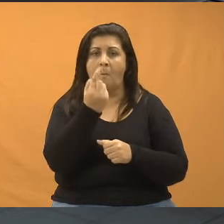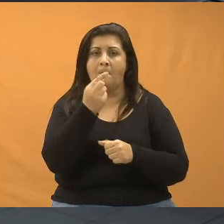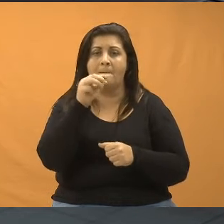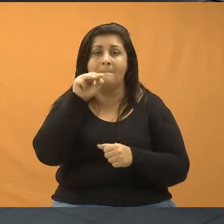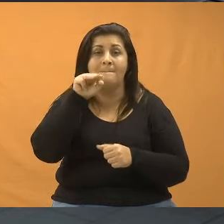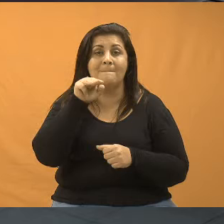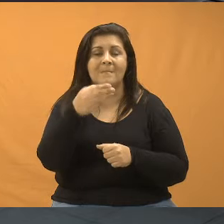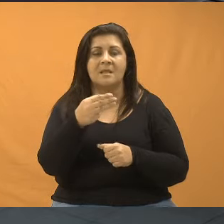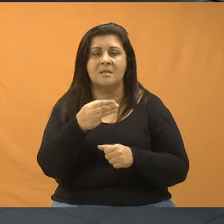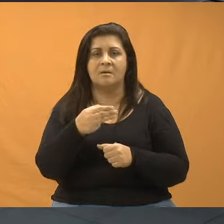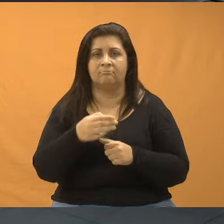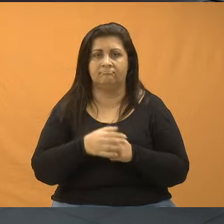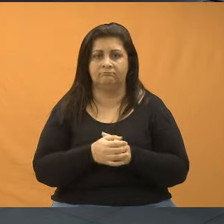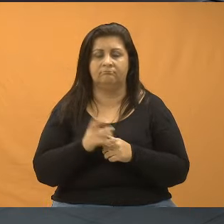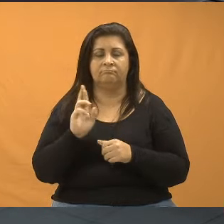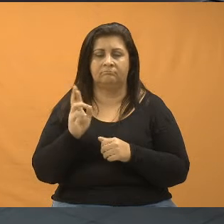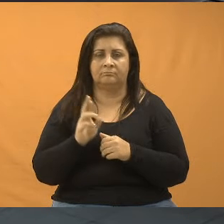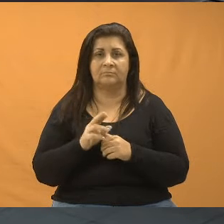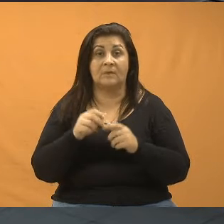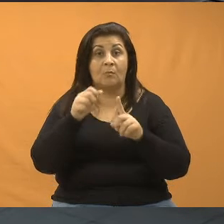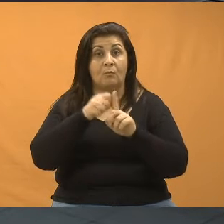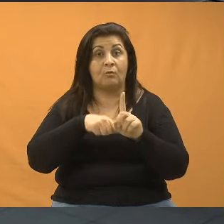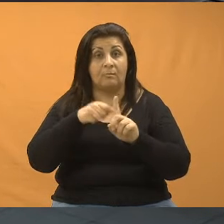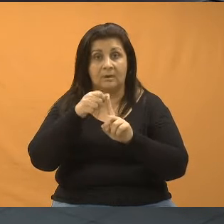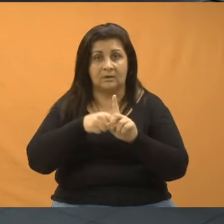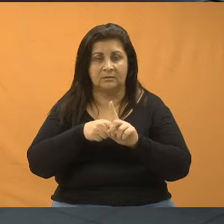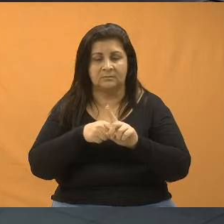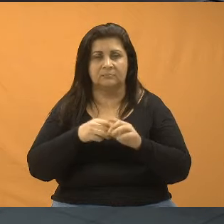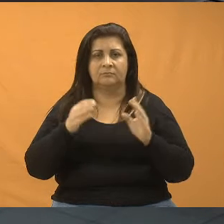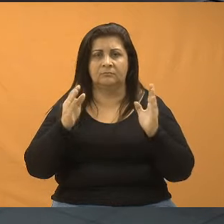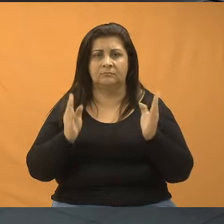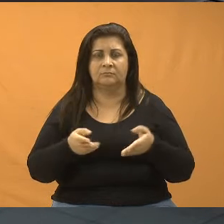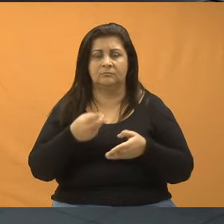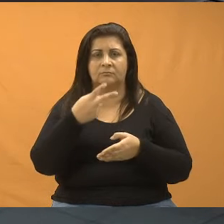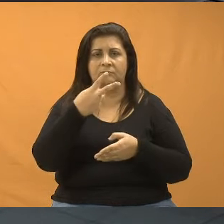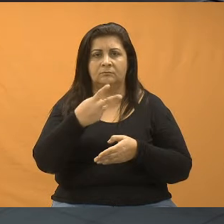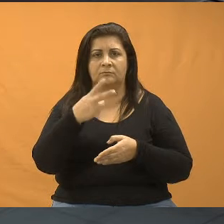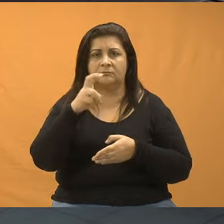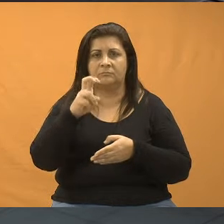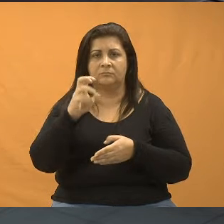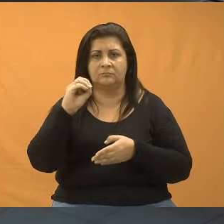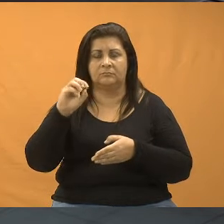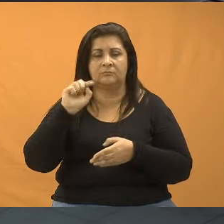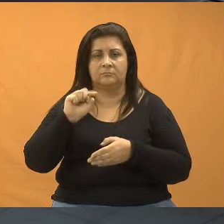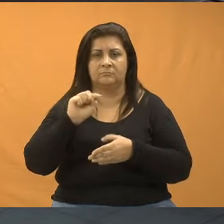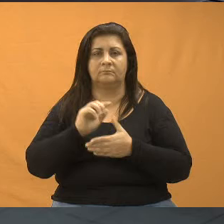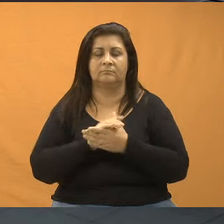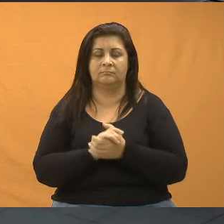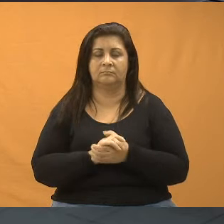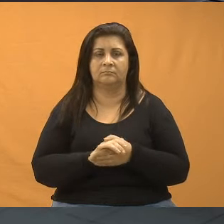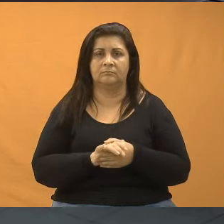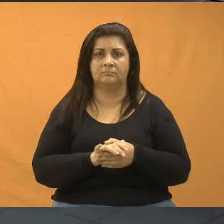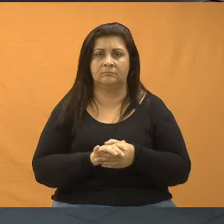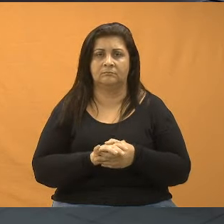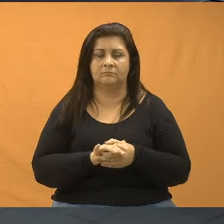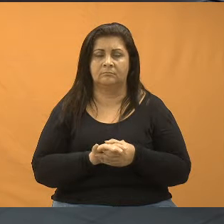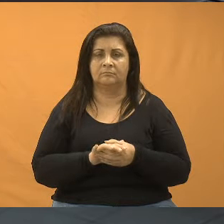R$1.650.000. Hoje, o déficit mensal está em R$250.000. E mesmo a